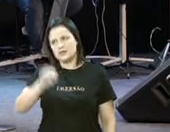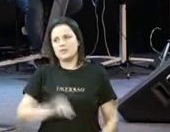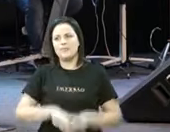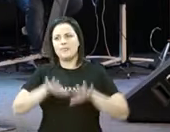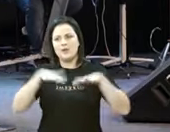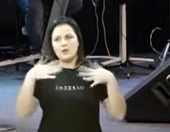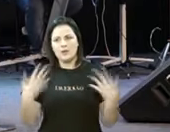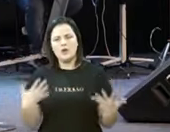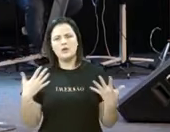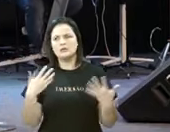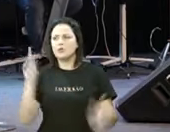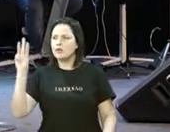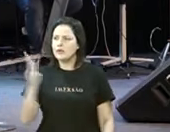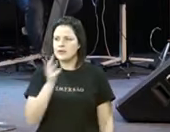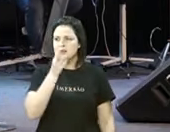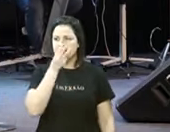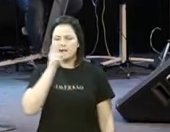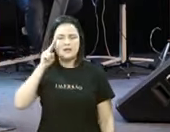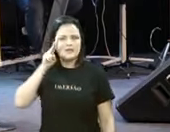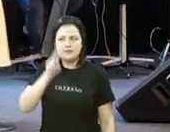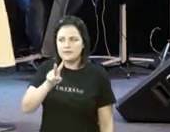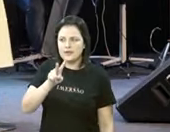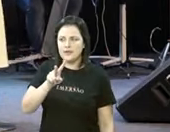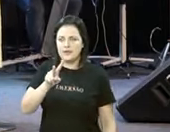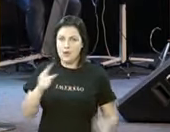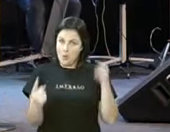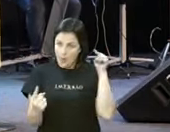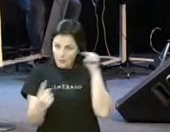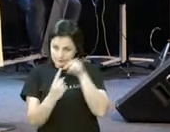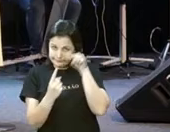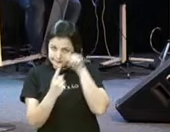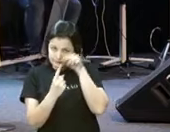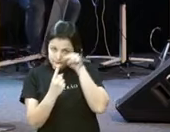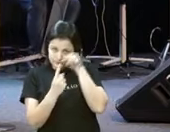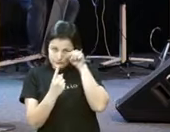Quando Isaías enxerga a proposta de Deus,